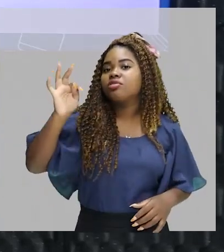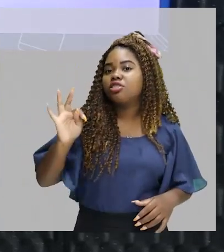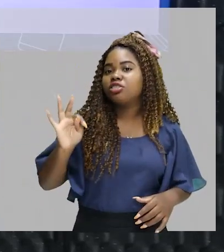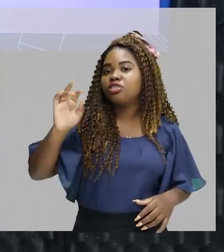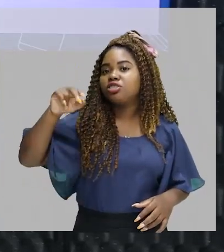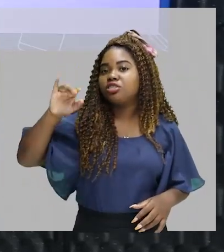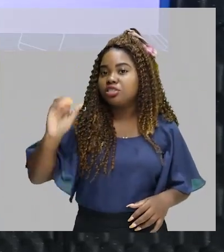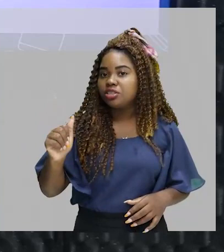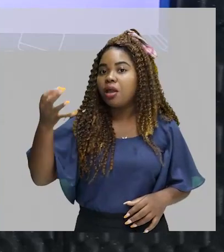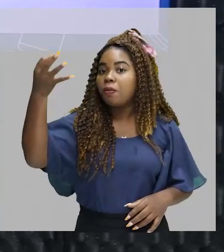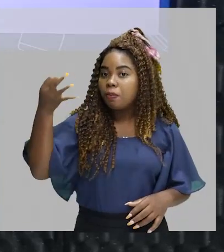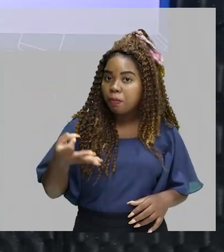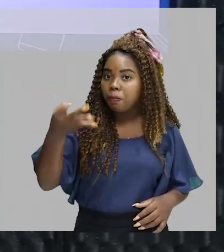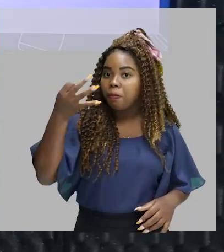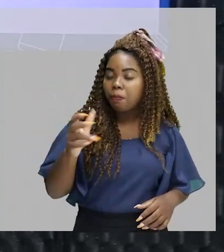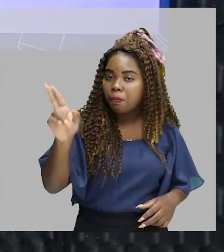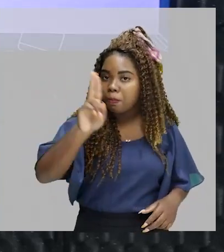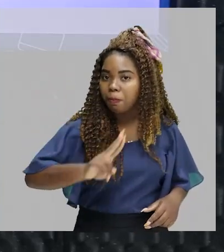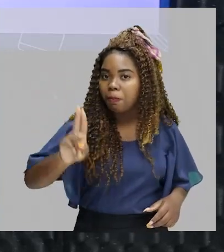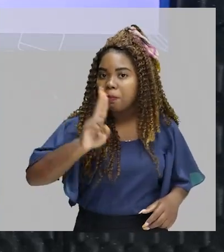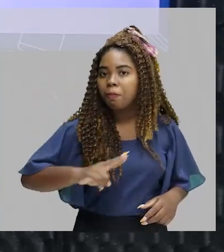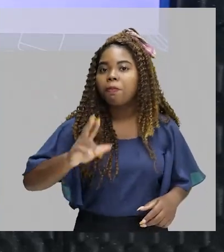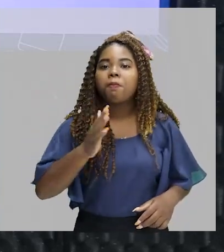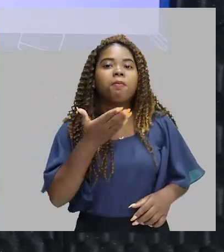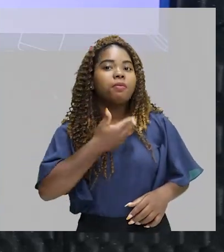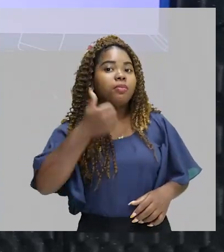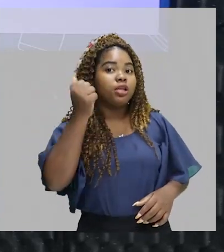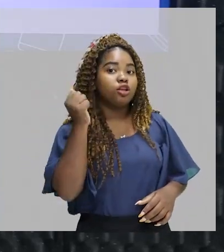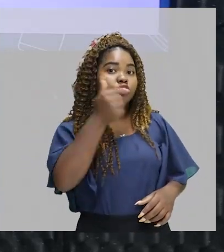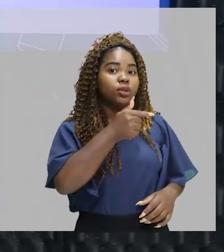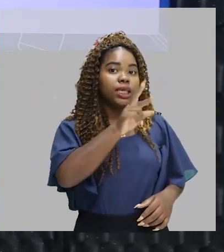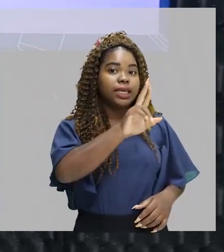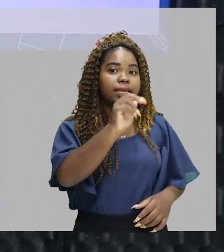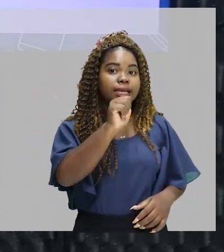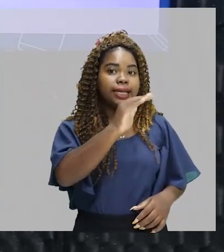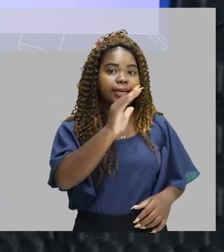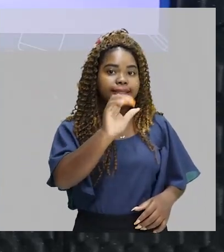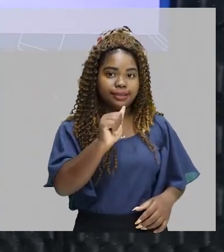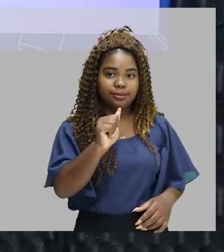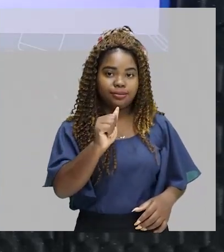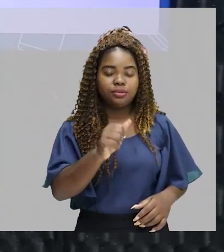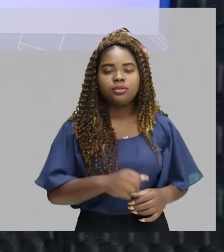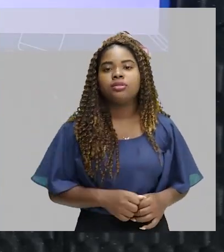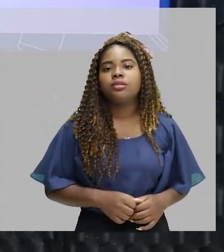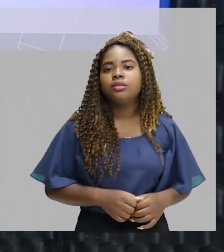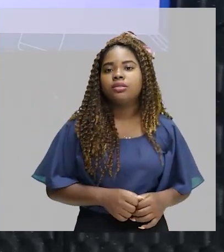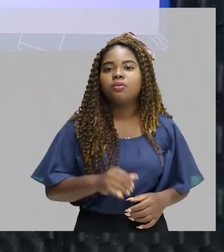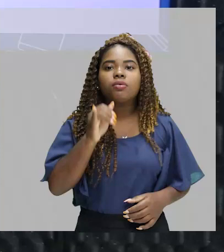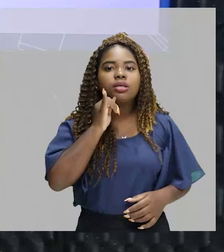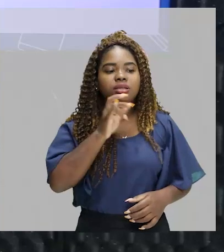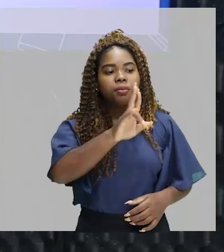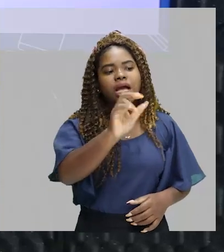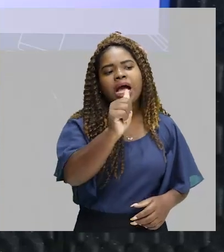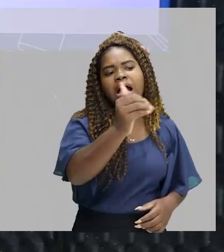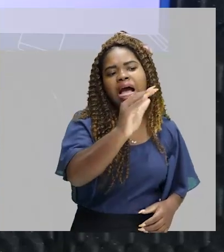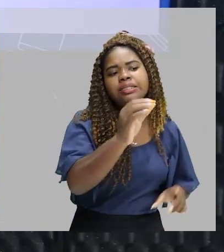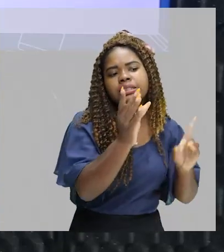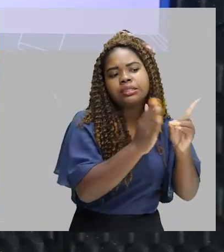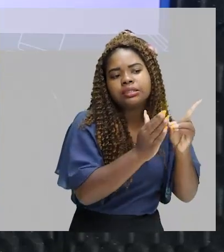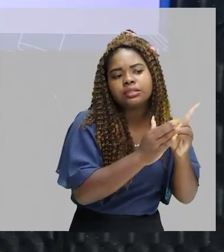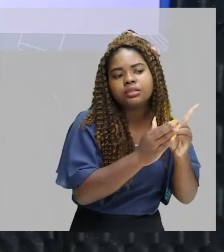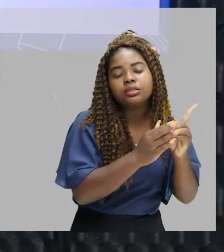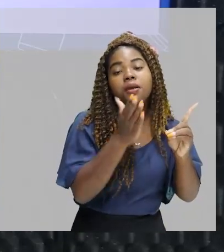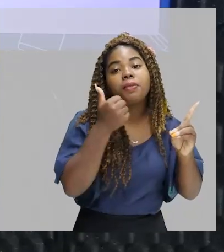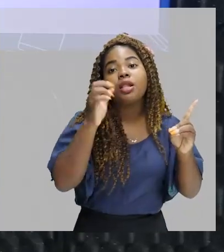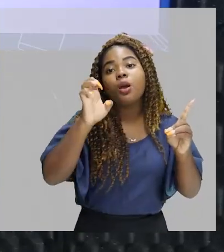correta, é mais adequada do que usar a expressão raça. Então, em vez de falar, por exemplo, raça indígena, você fala